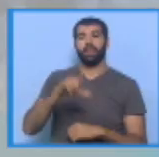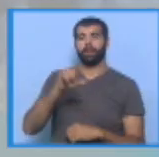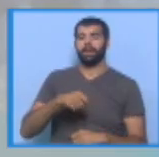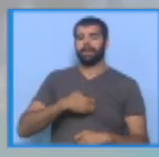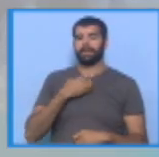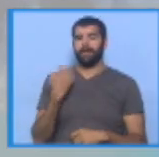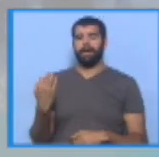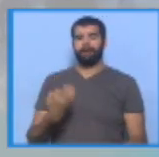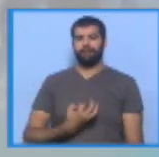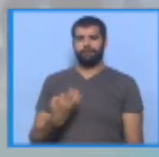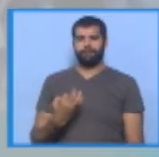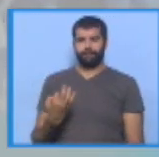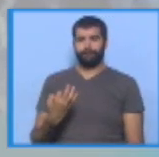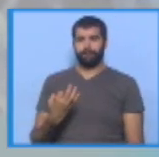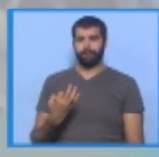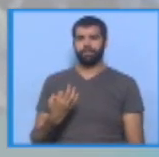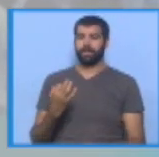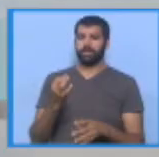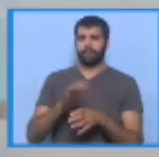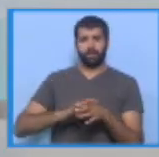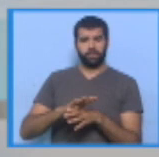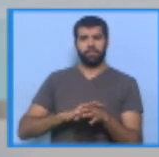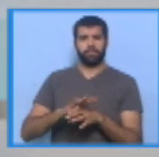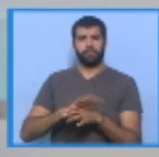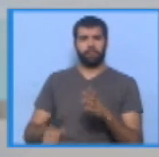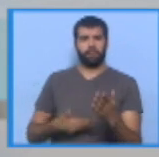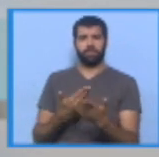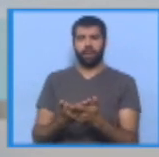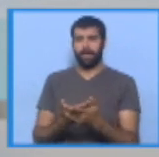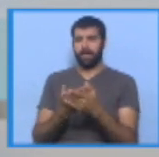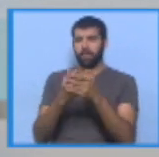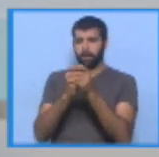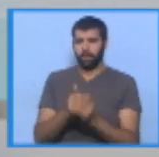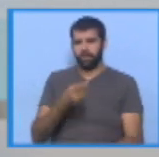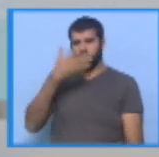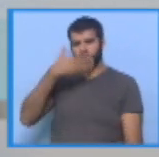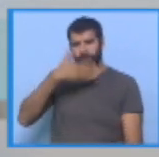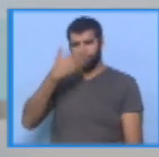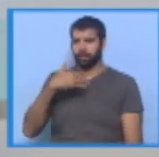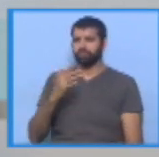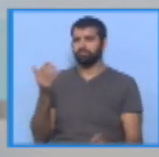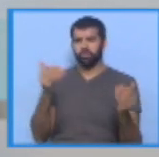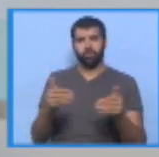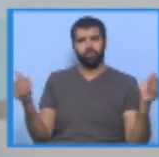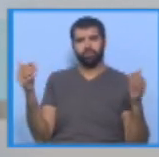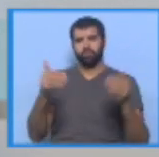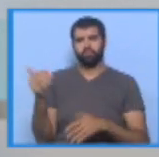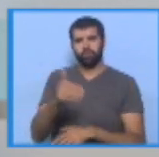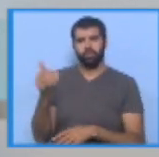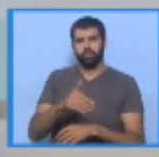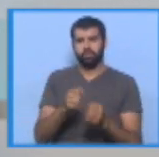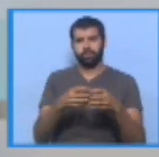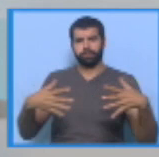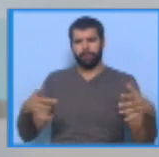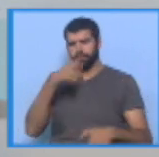que um dos fatores que contribui para que a novena seja tão participada é o facto de ela ser